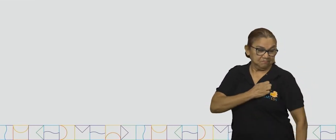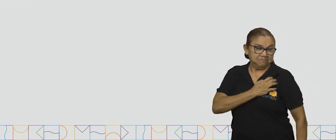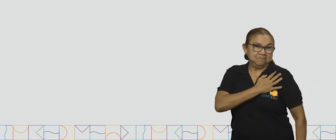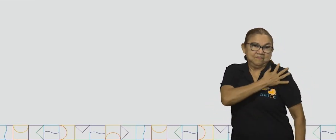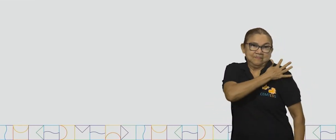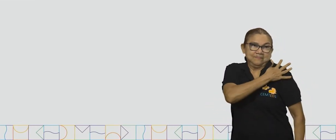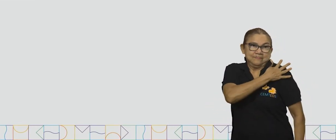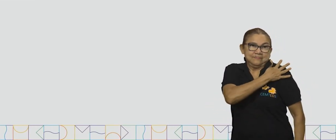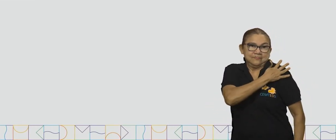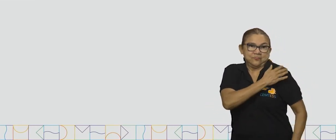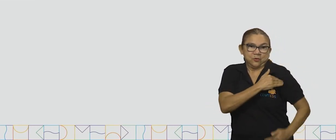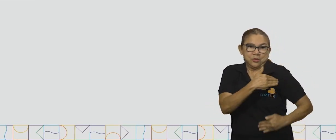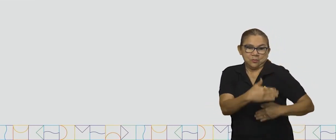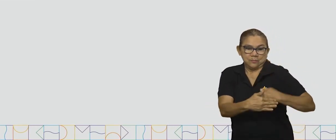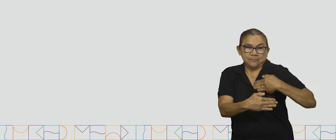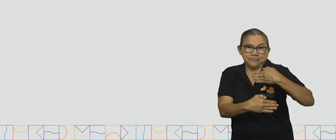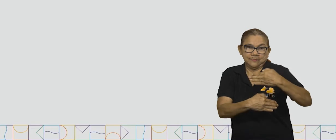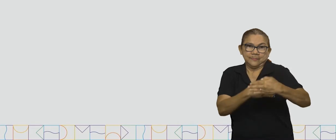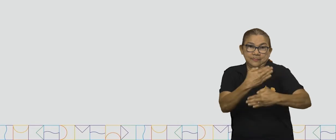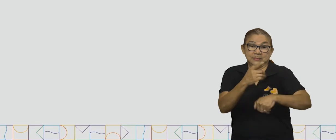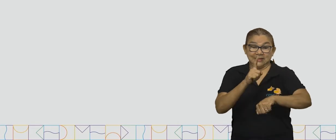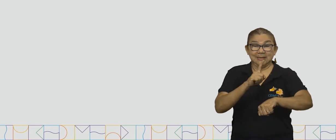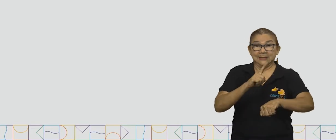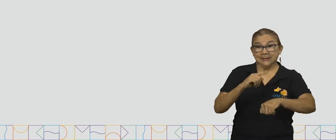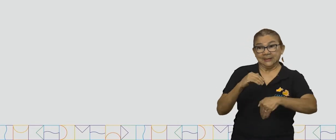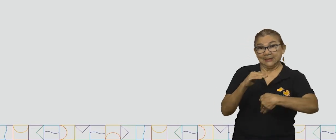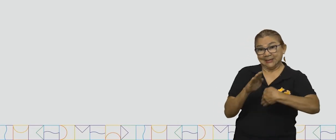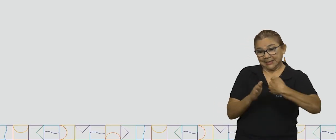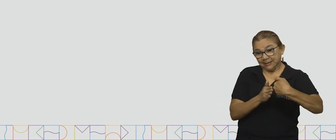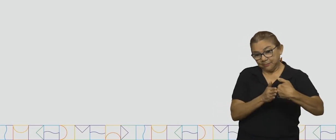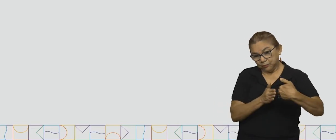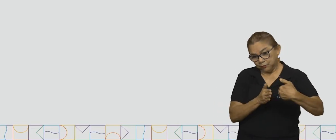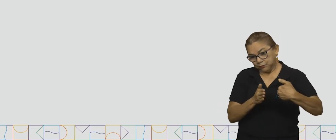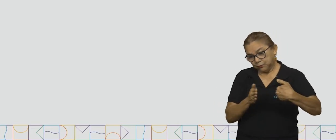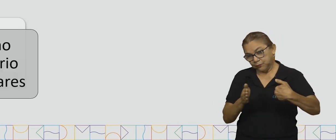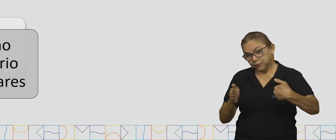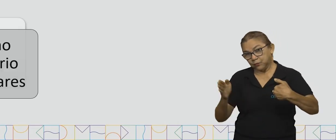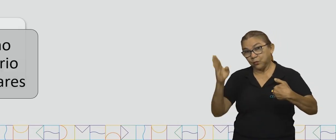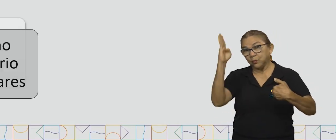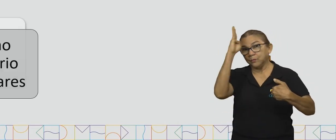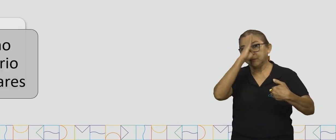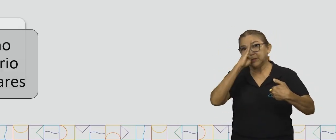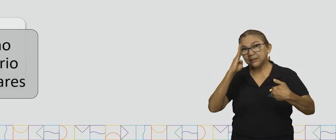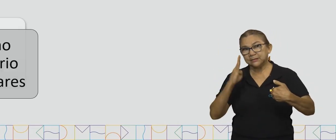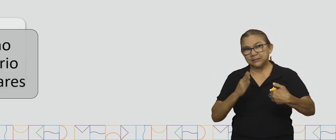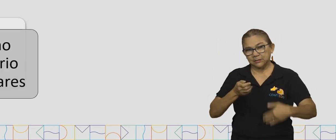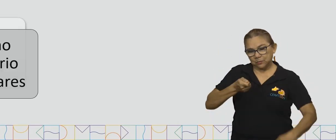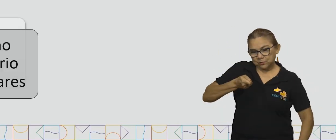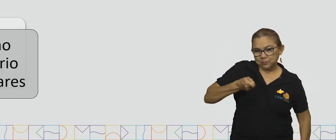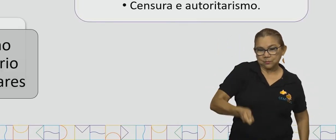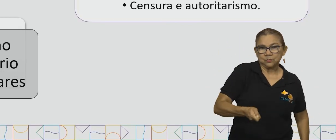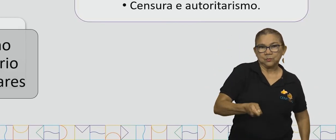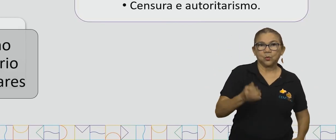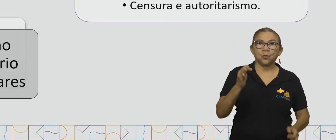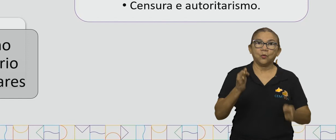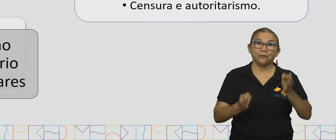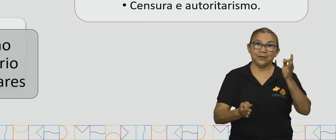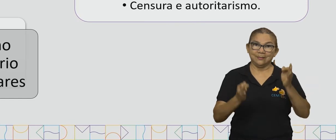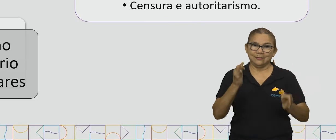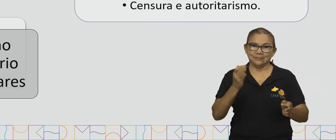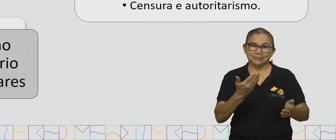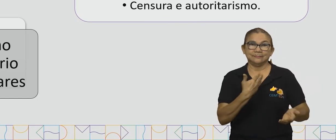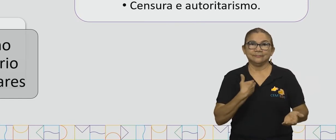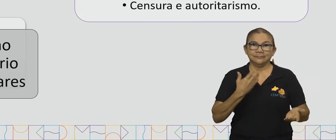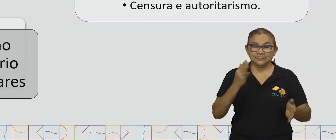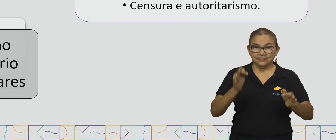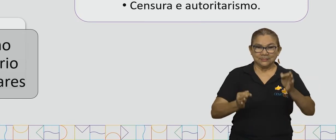foi um período ditatorial em que o nosso país foi governado de maneira autoritária pelos militares. A ditadura